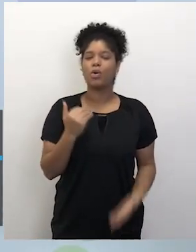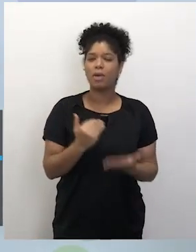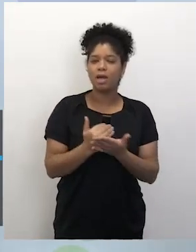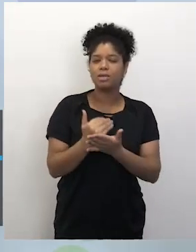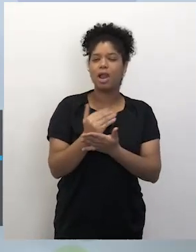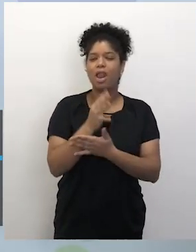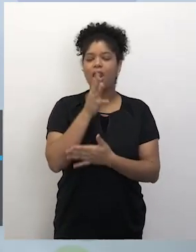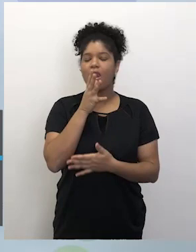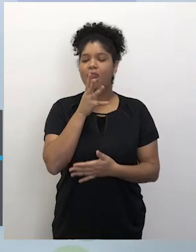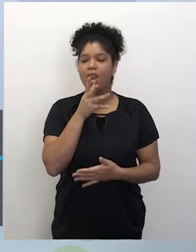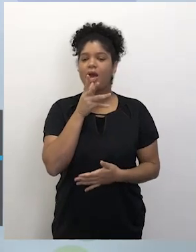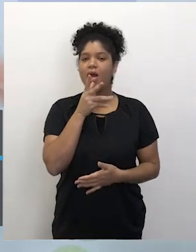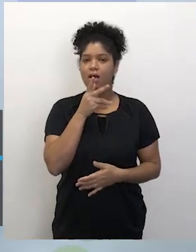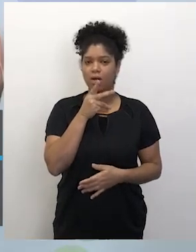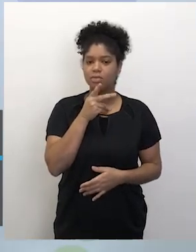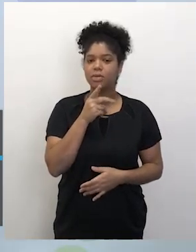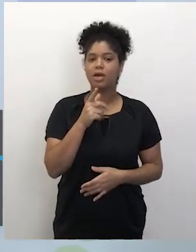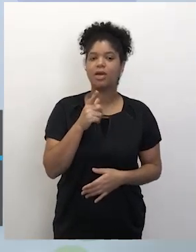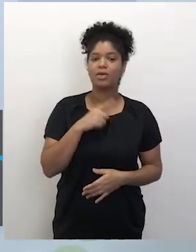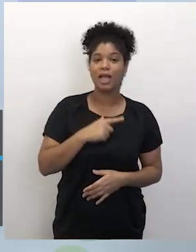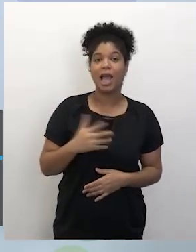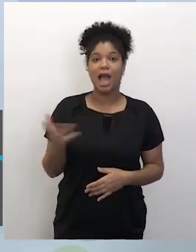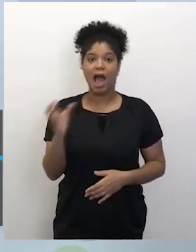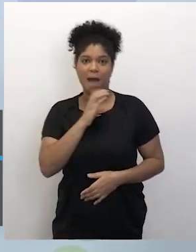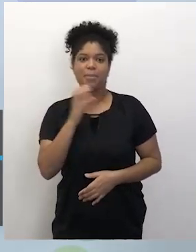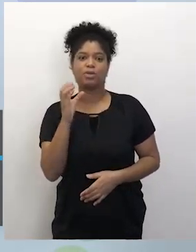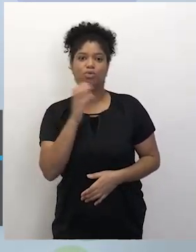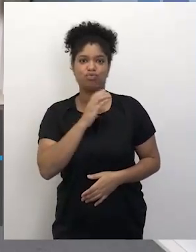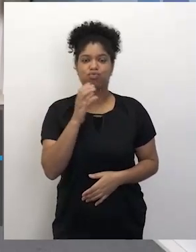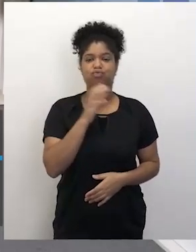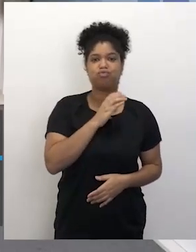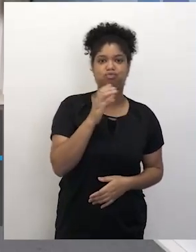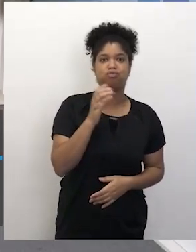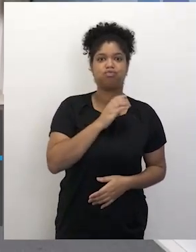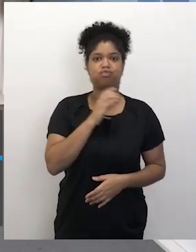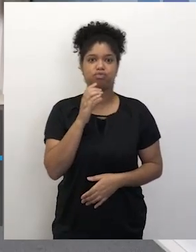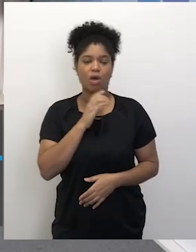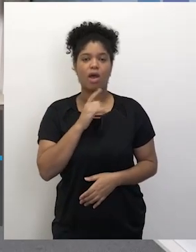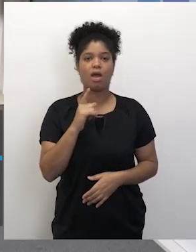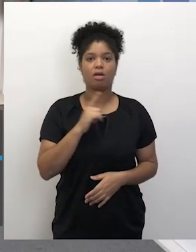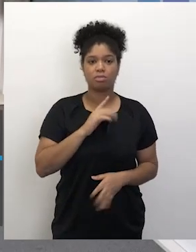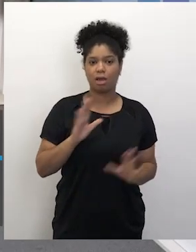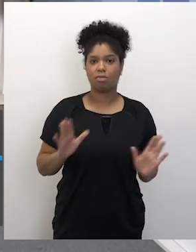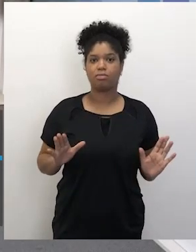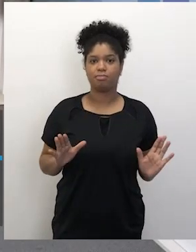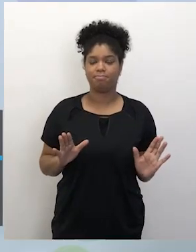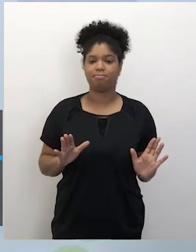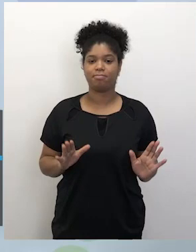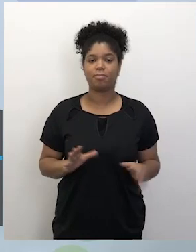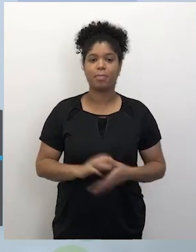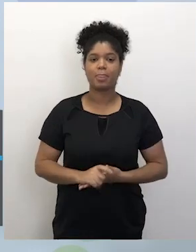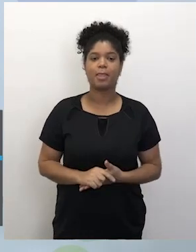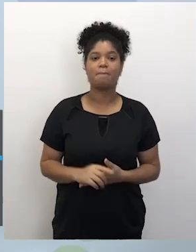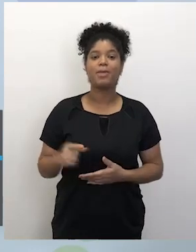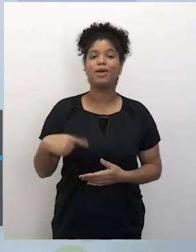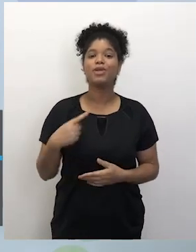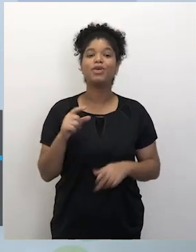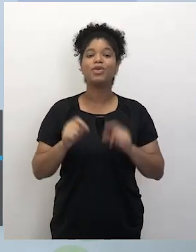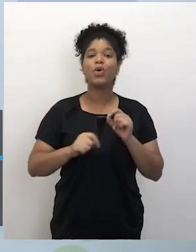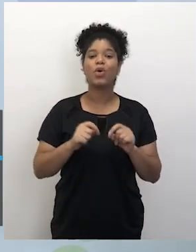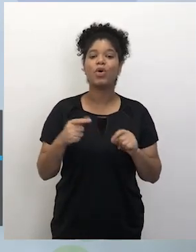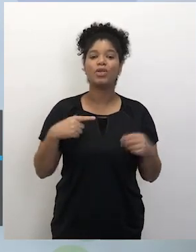moderado. Mas a gente também tem aquelas que tem o ritmo mais acelerado. E nós colocamos